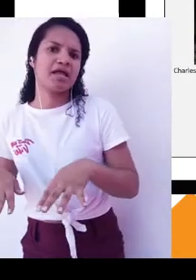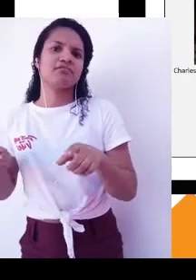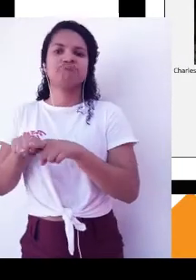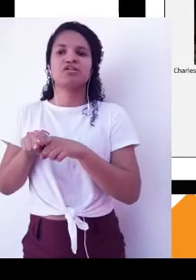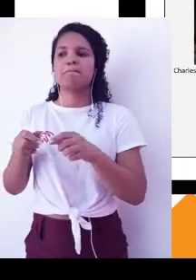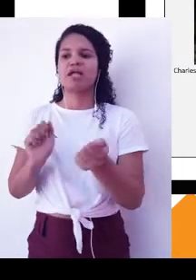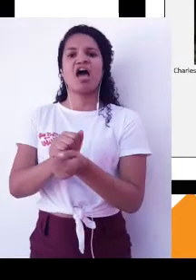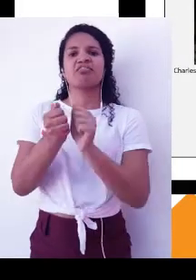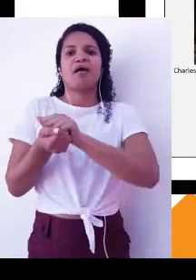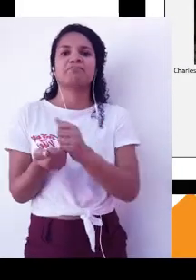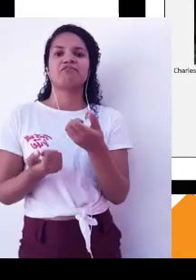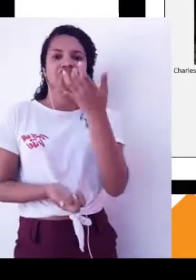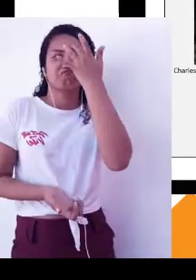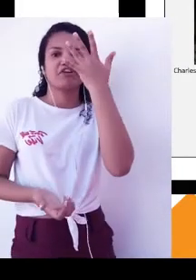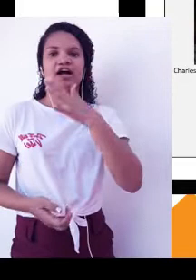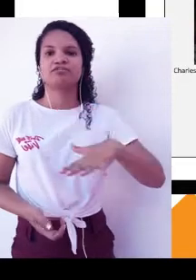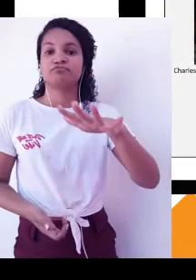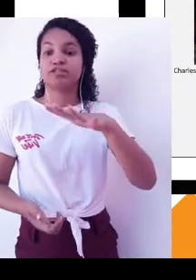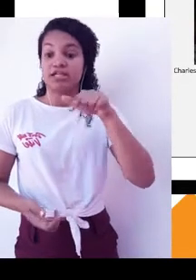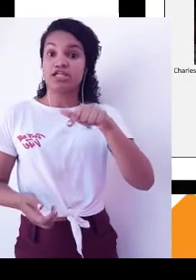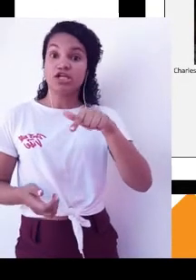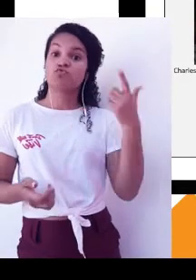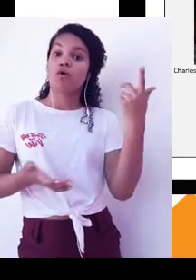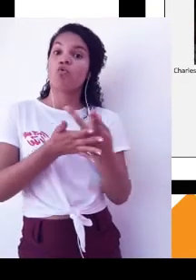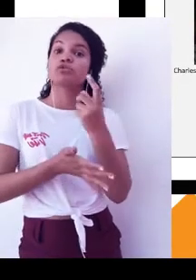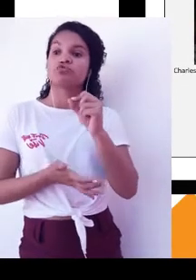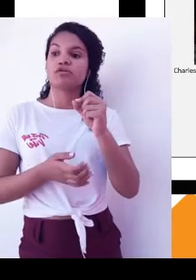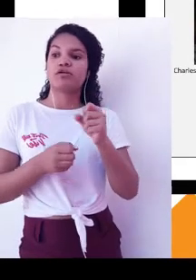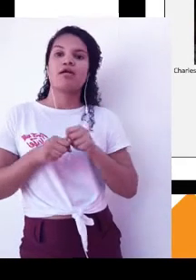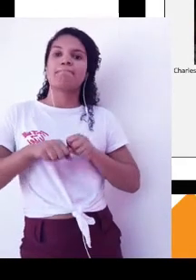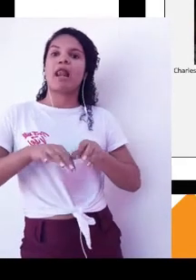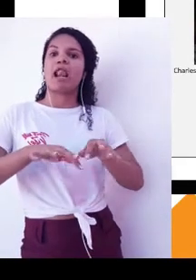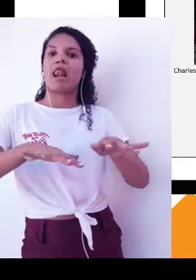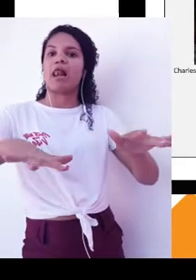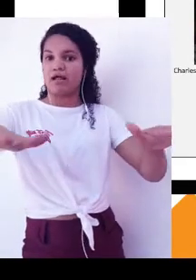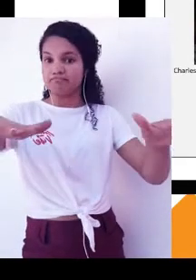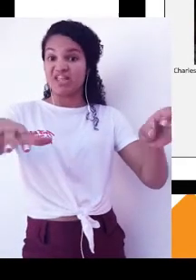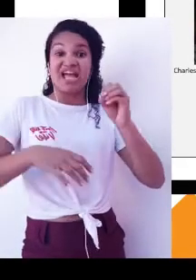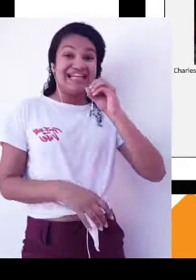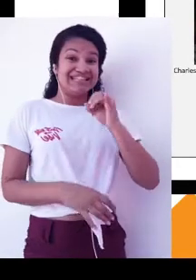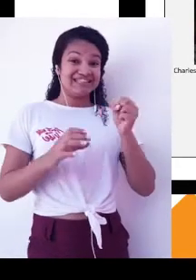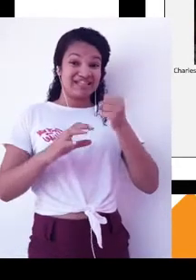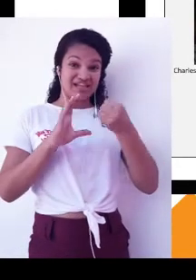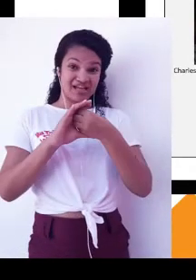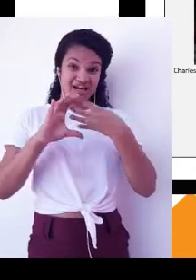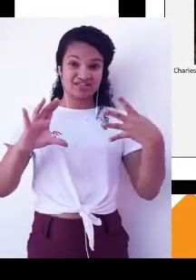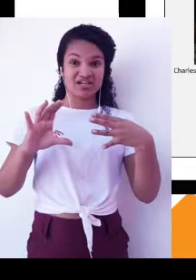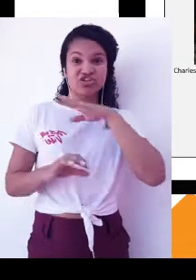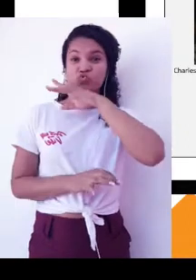essas características tendem a aumentar na população. Indivíduos portadores de variações de